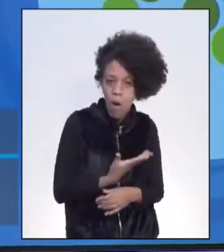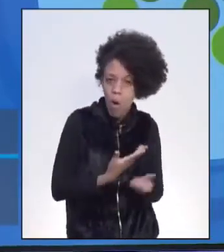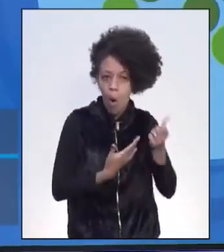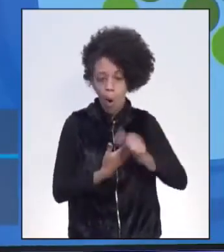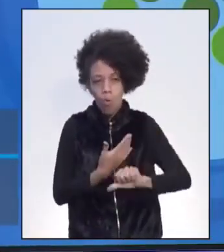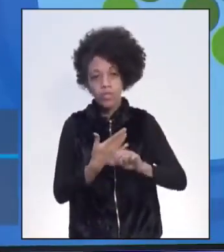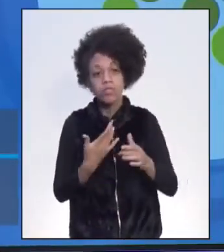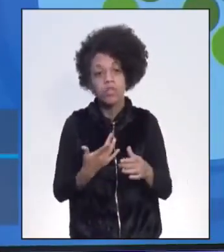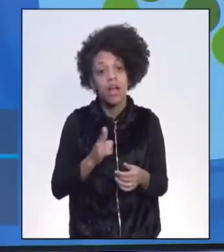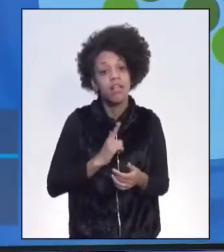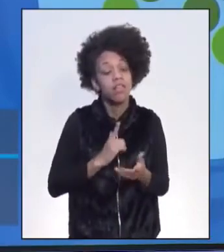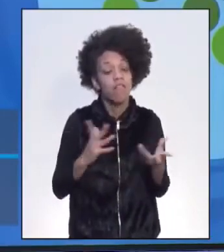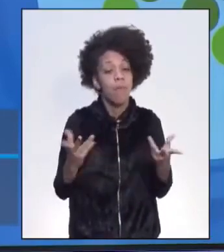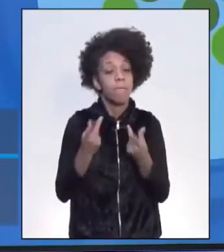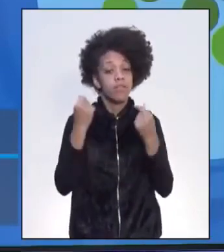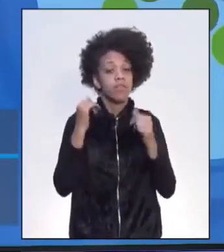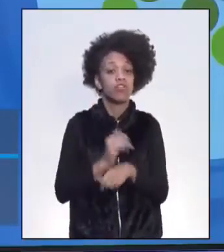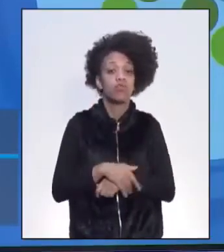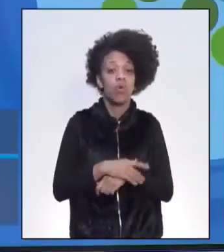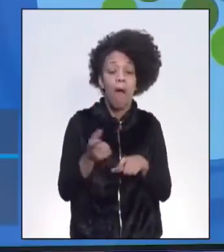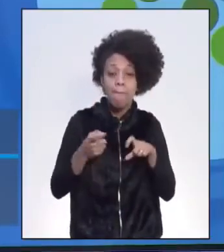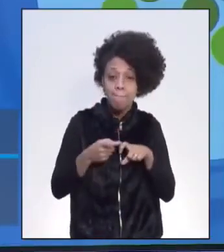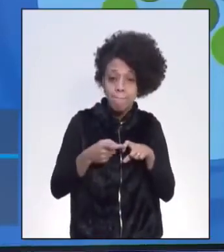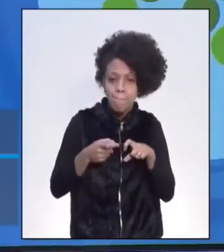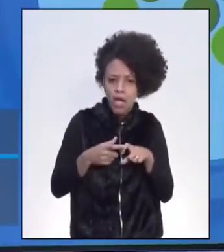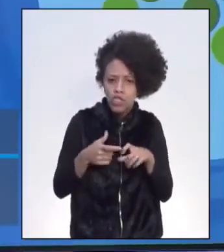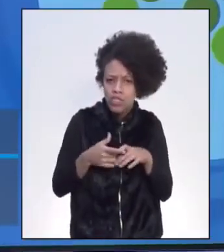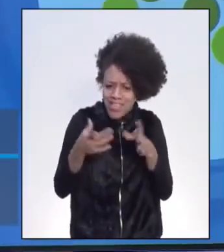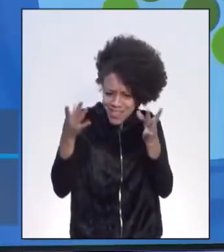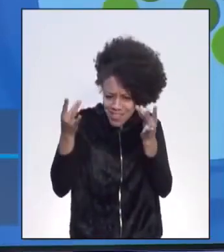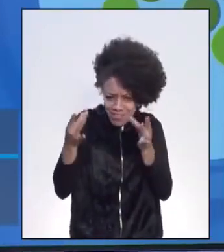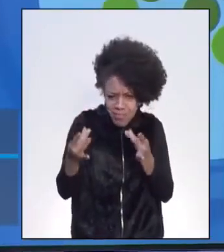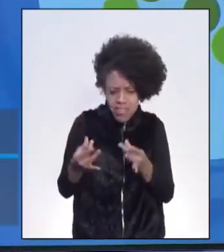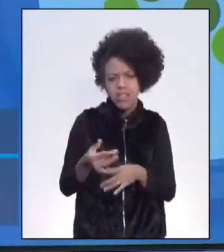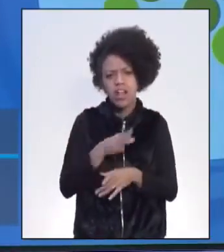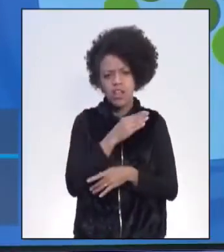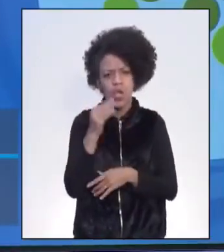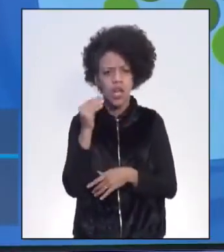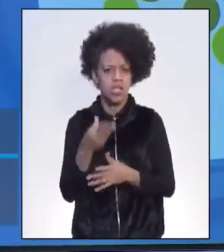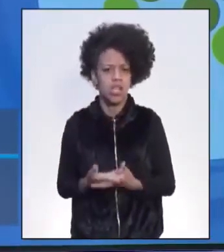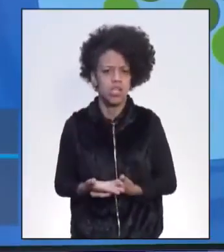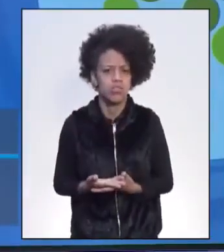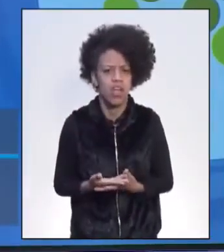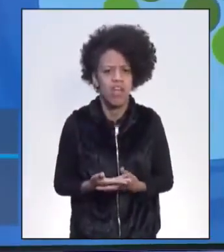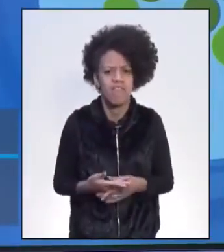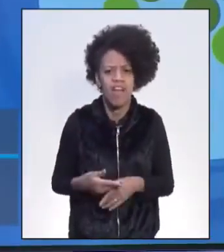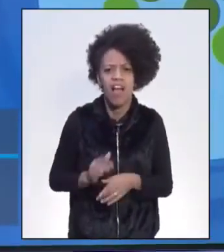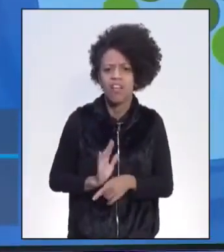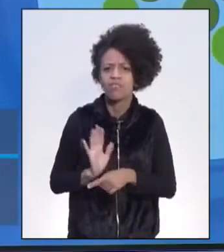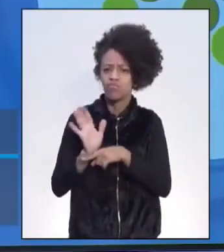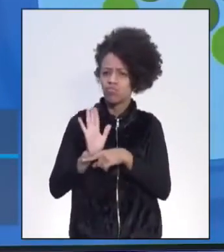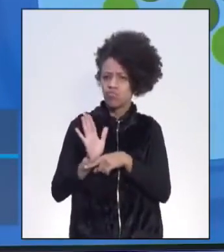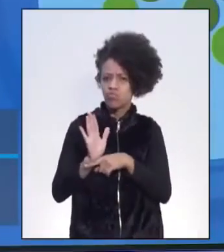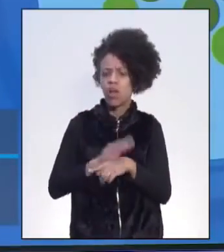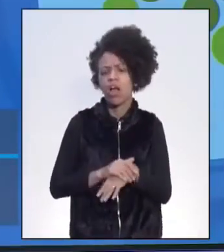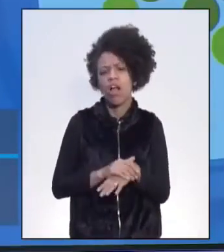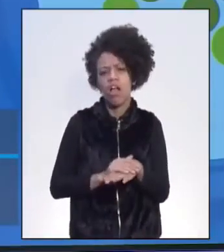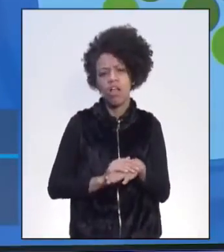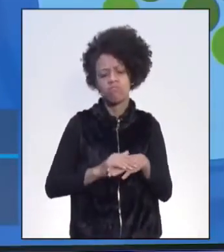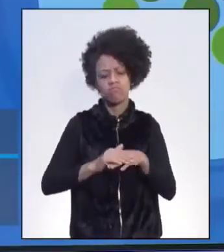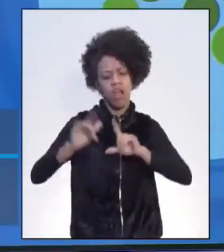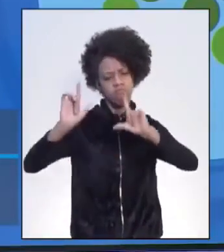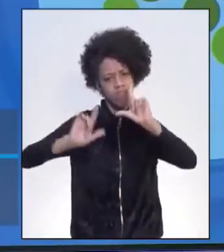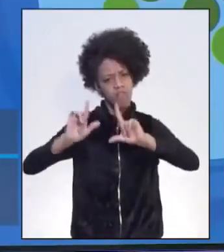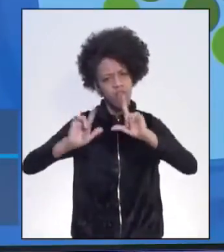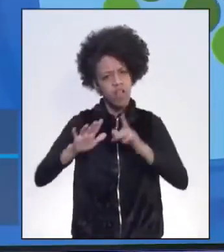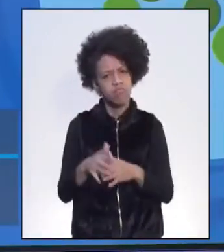tiveram o privilégio de ter uma médica aqui, super especialista em adolescente, ela vai em programas de TV, vai em vários lugares só para falar de saúde